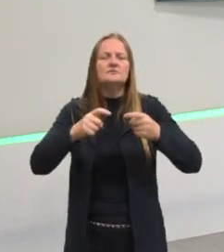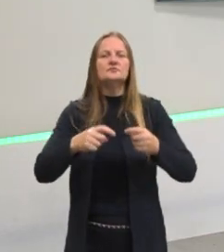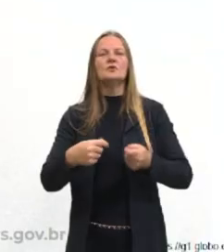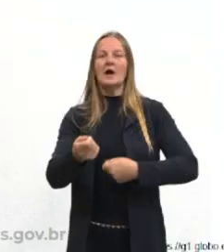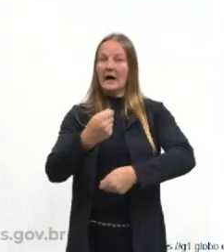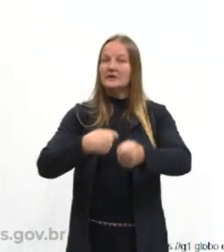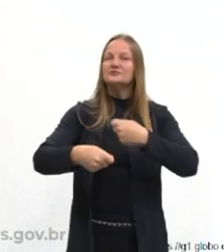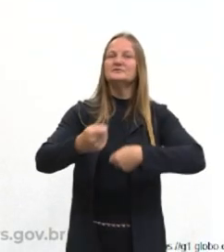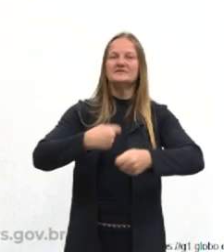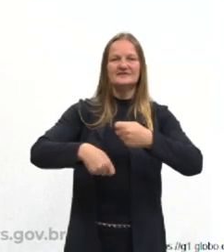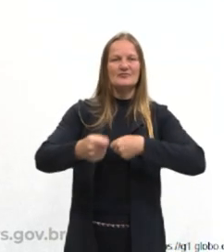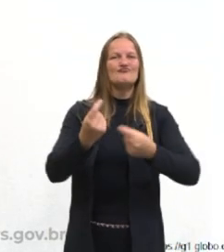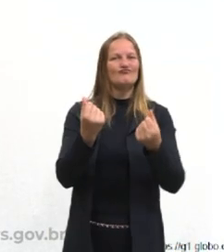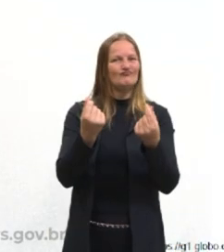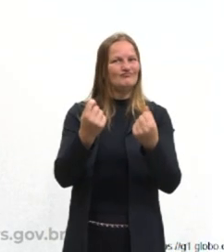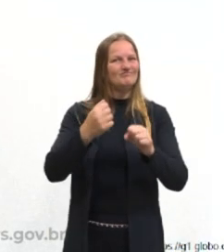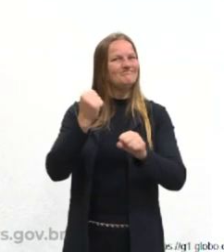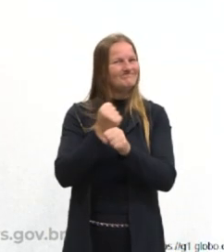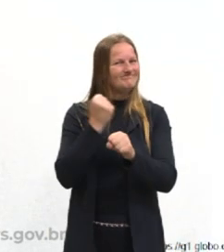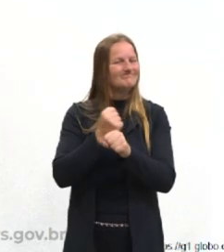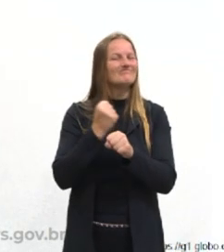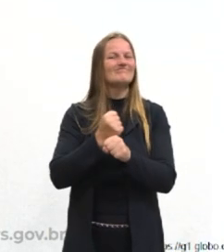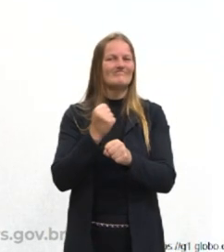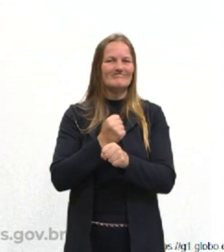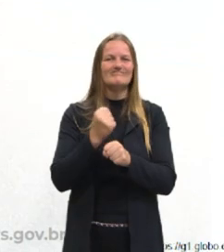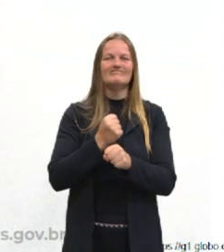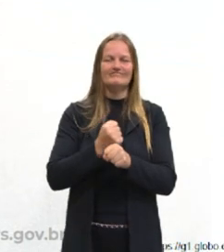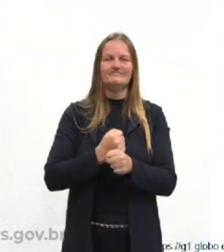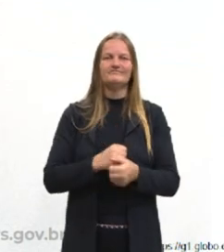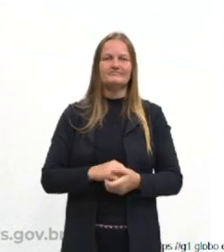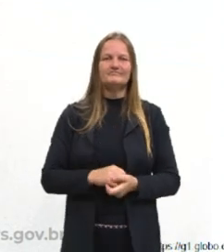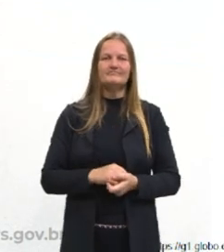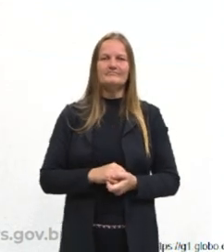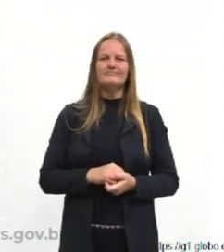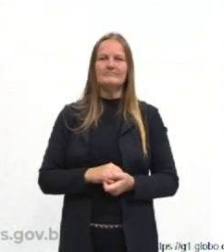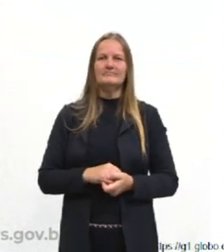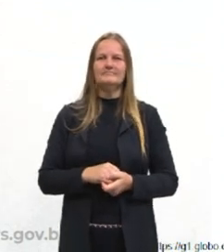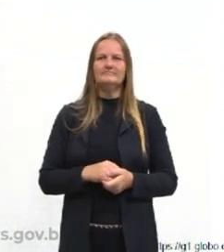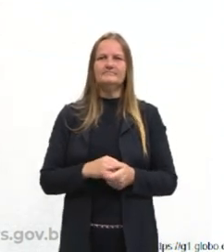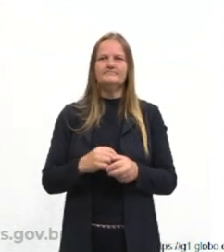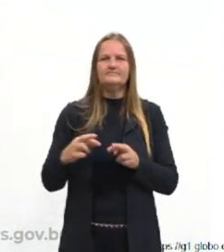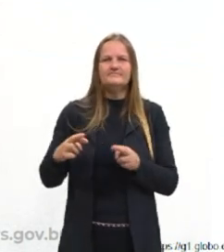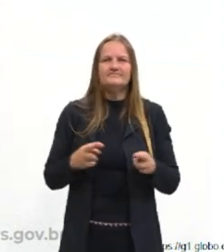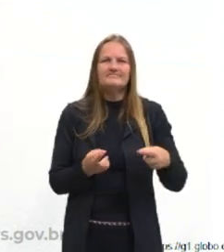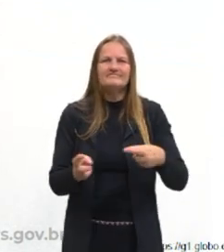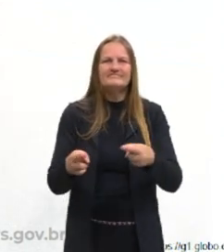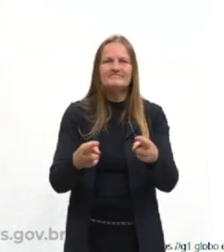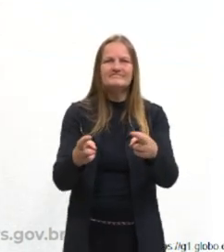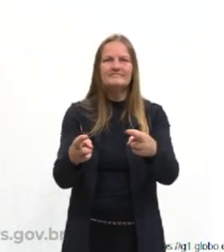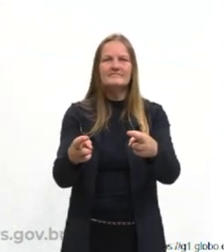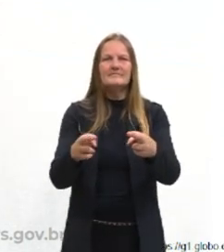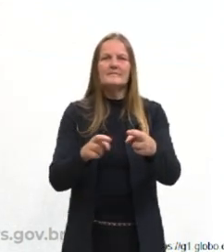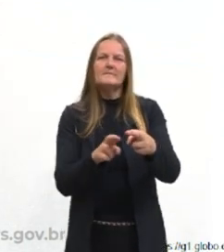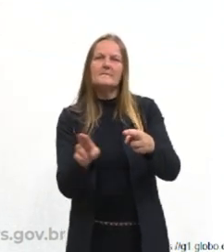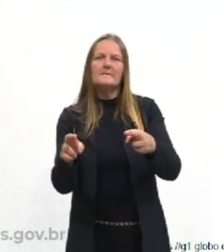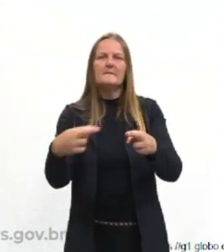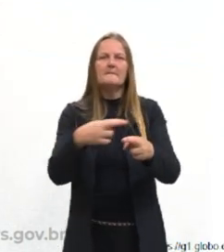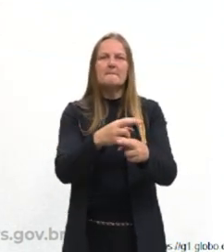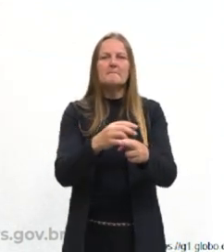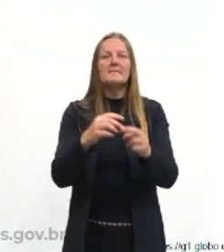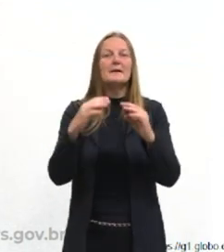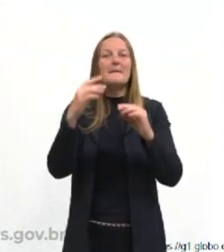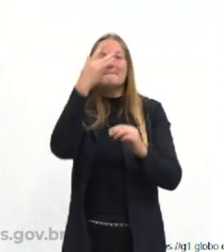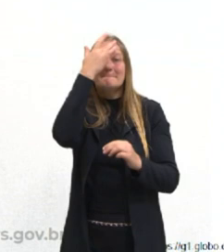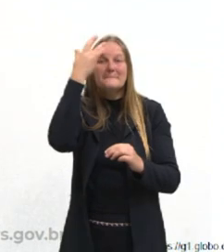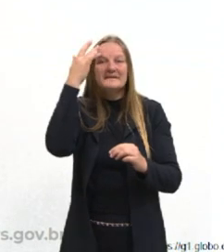administração desses recursos o Léo uma vez que essa essa obra de irrigação aí vai atingir